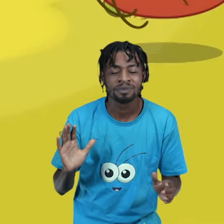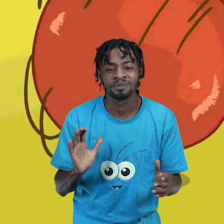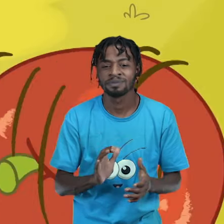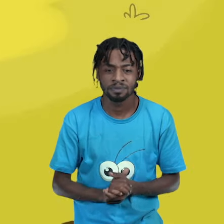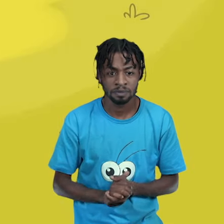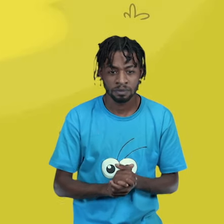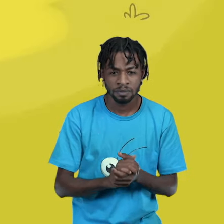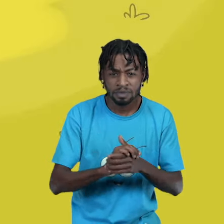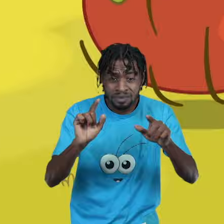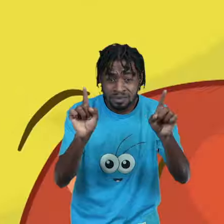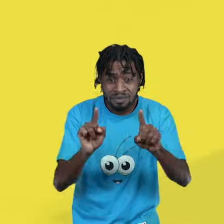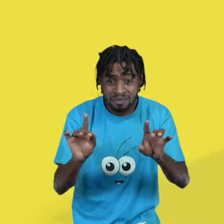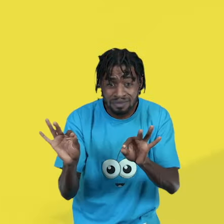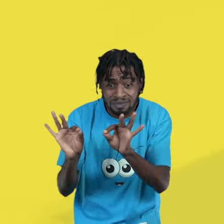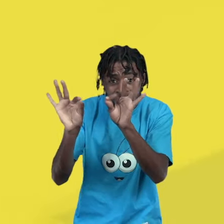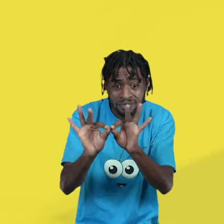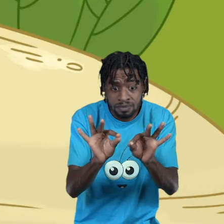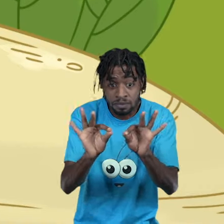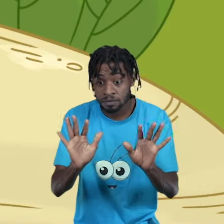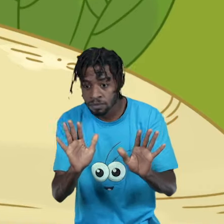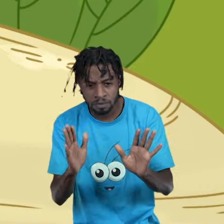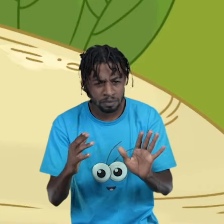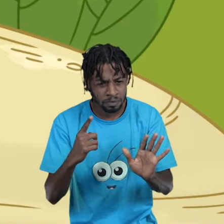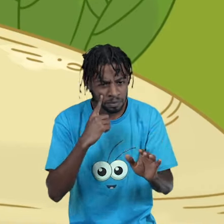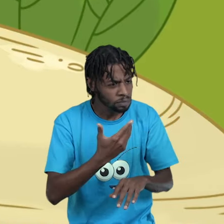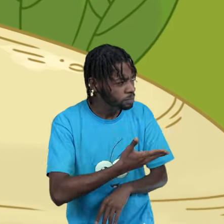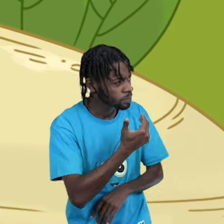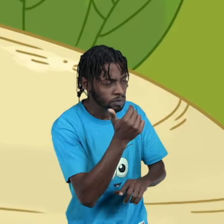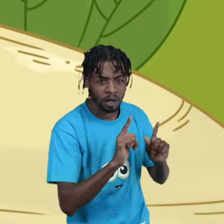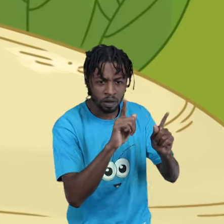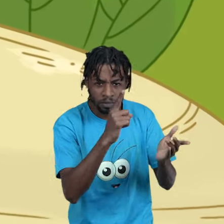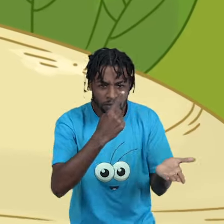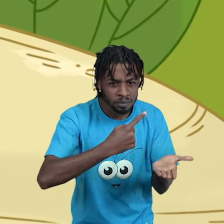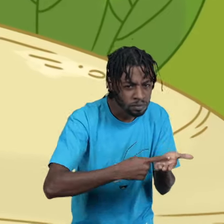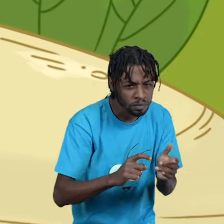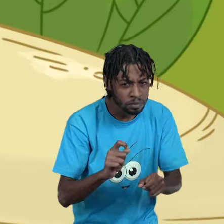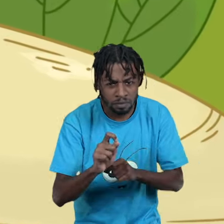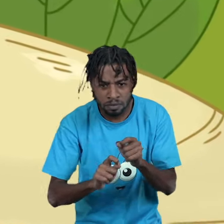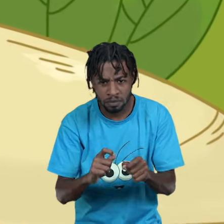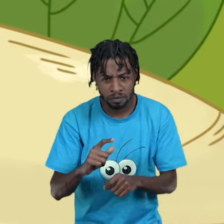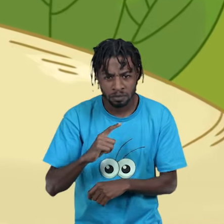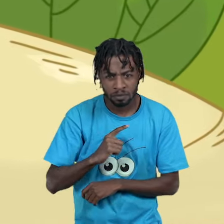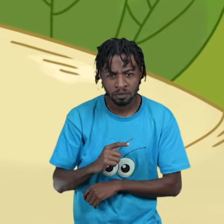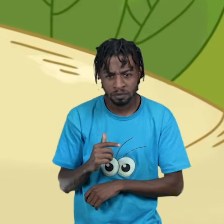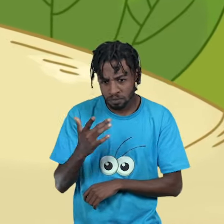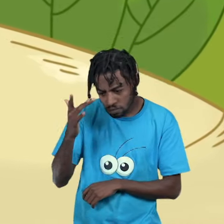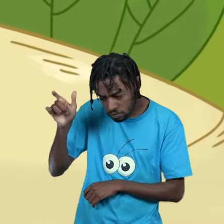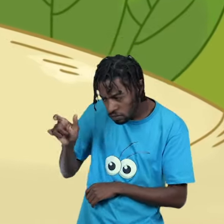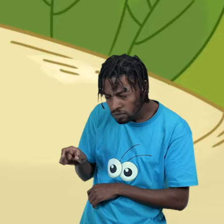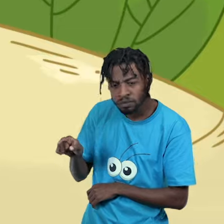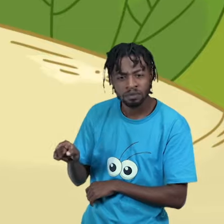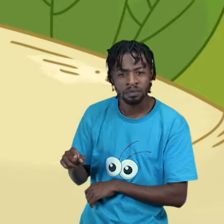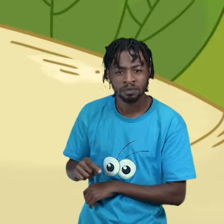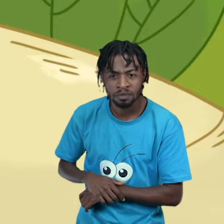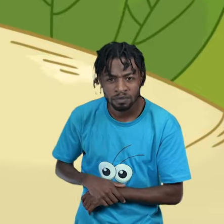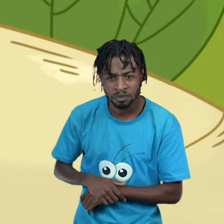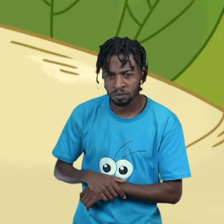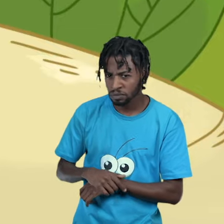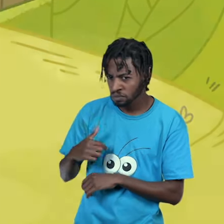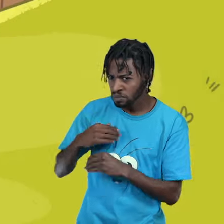abraçados Zig-zague! Turma! Hora da ação! No Clube de Aventuras, ninguém fica pra trás!